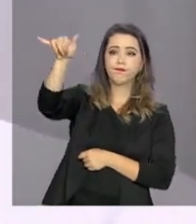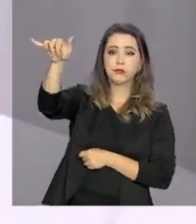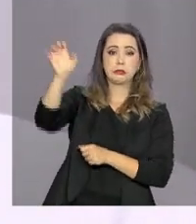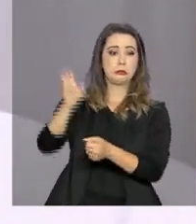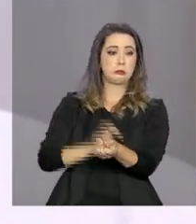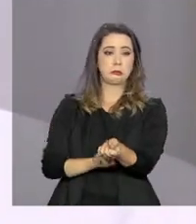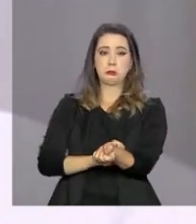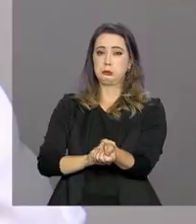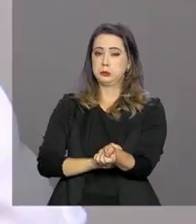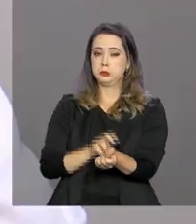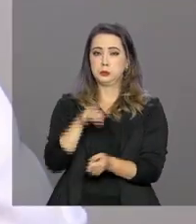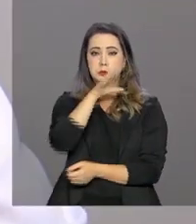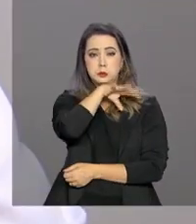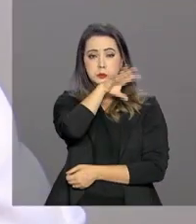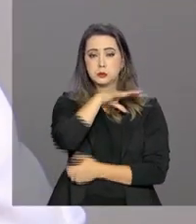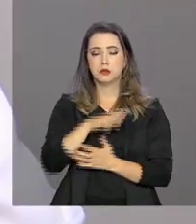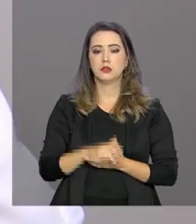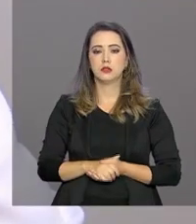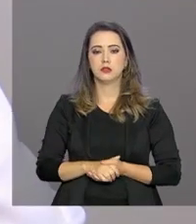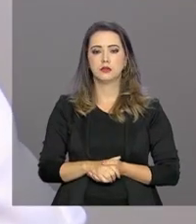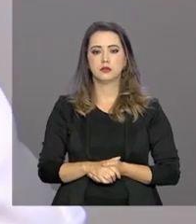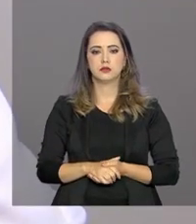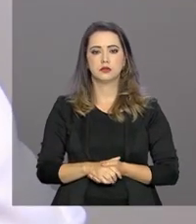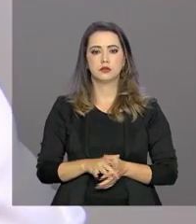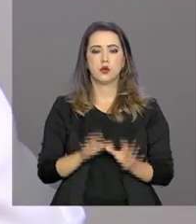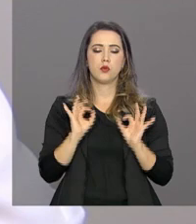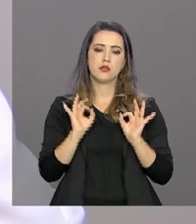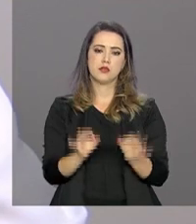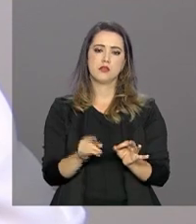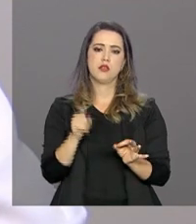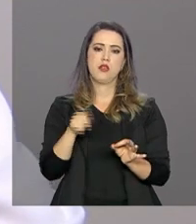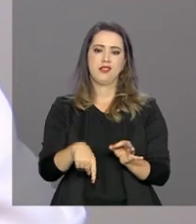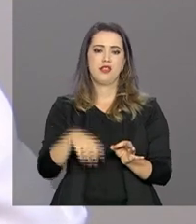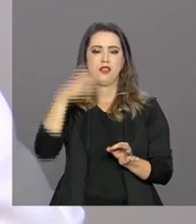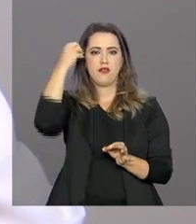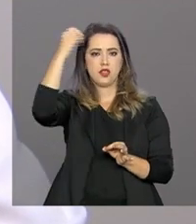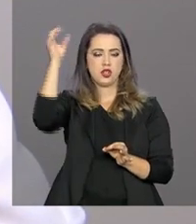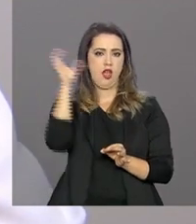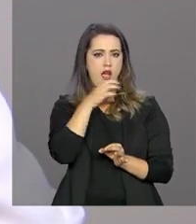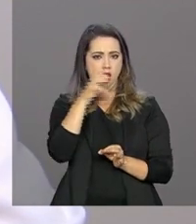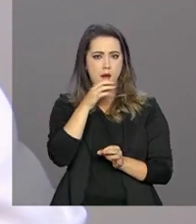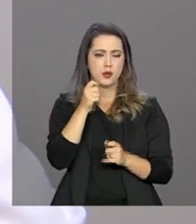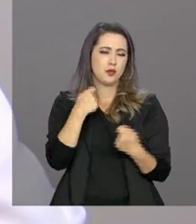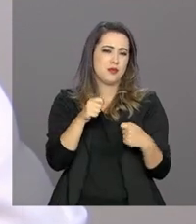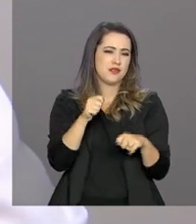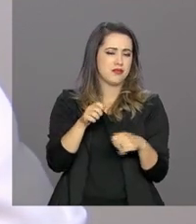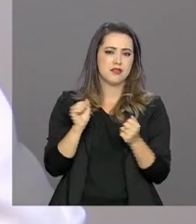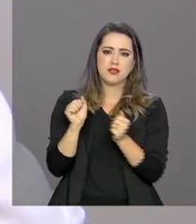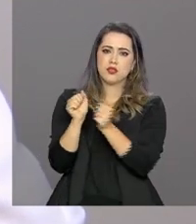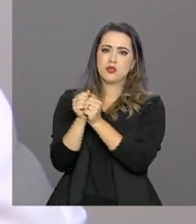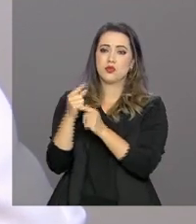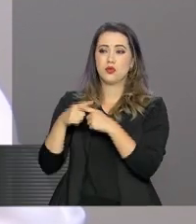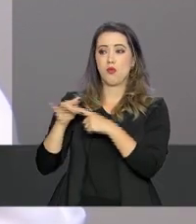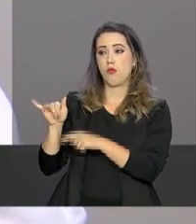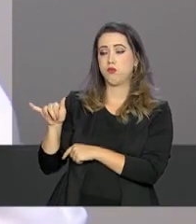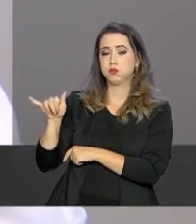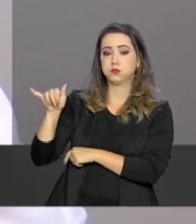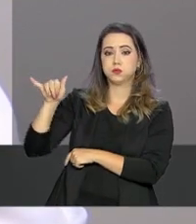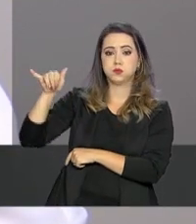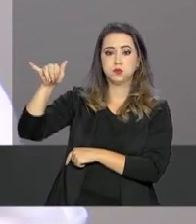para os bichinhos é o ideal é não levar o cachorro só viagem curto porque com a viagem de avião